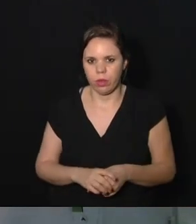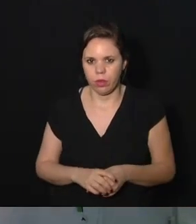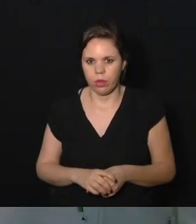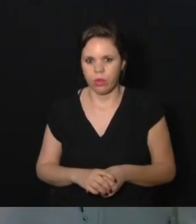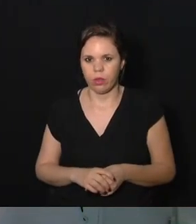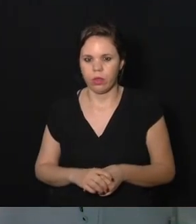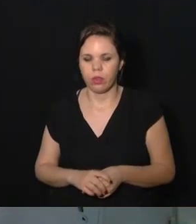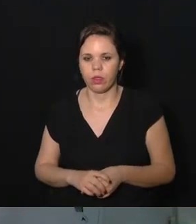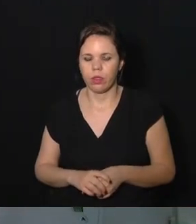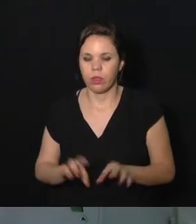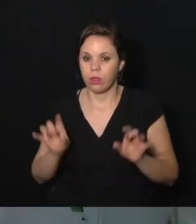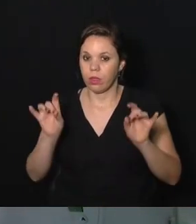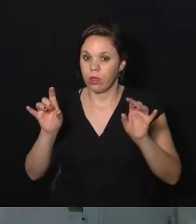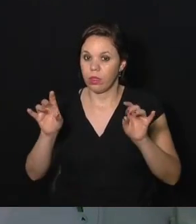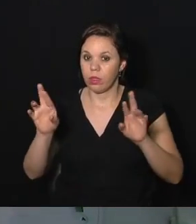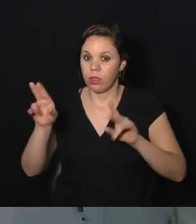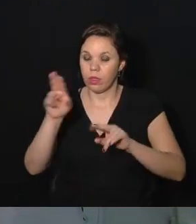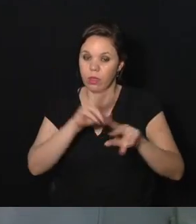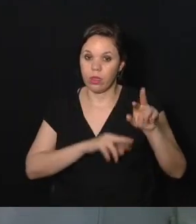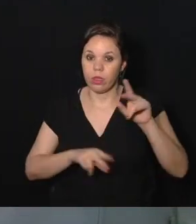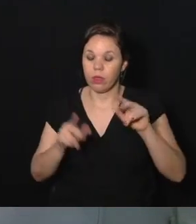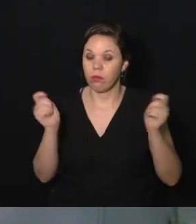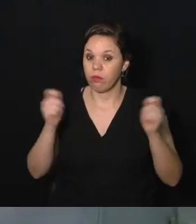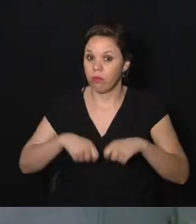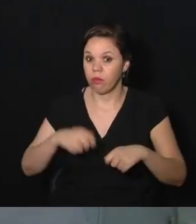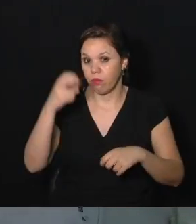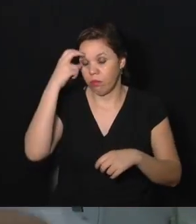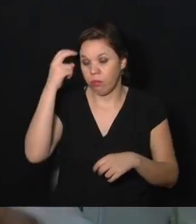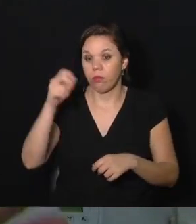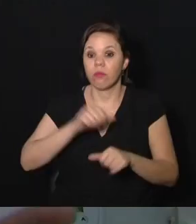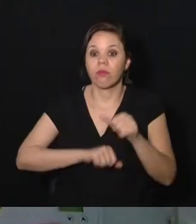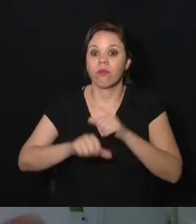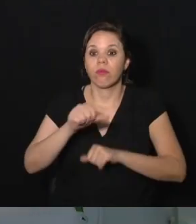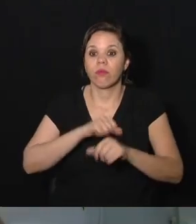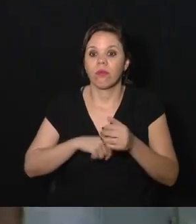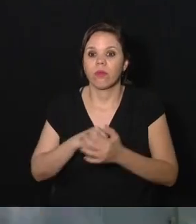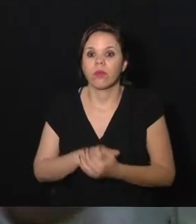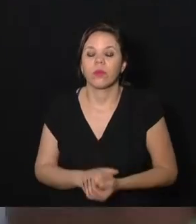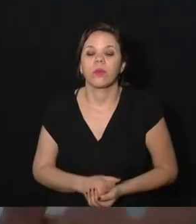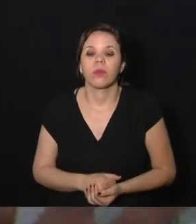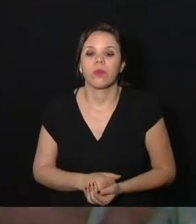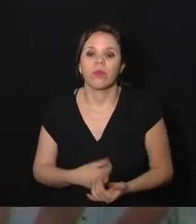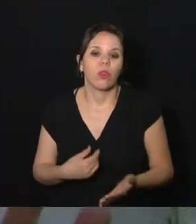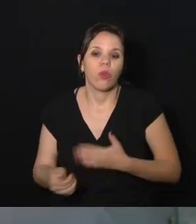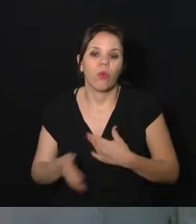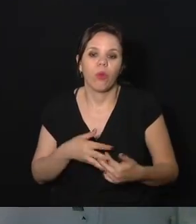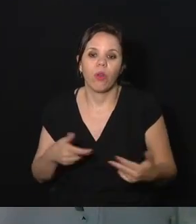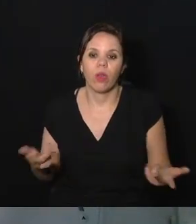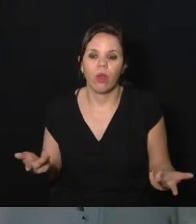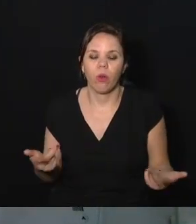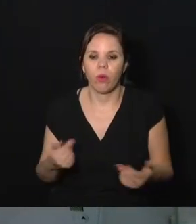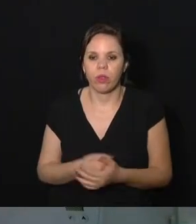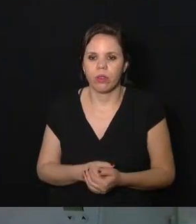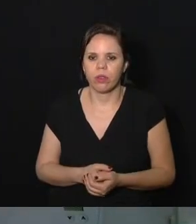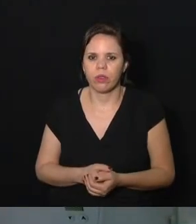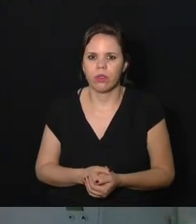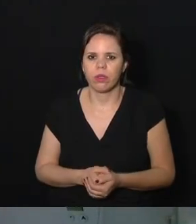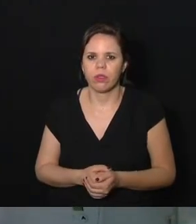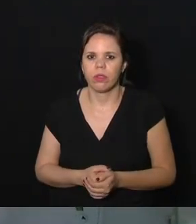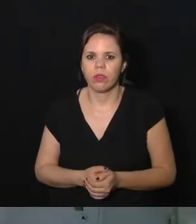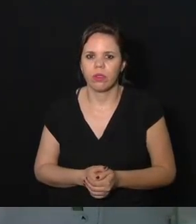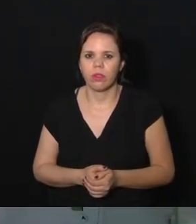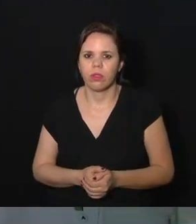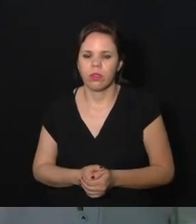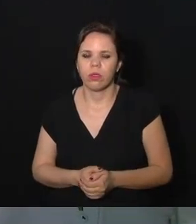células indiferenciadas, né? Então, elas têm a capacidade de se transformar em qualquer coisa, digamos assim. Então,